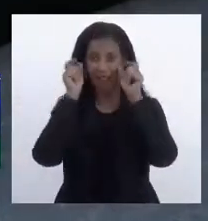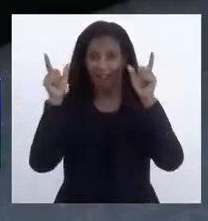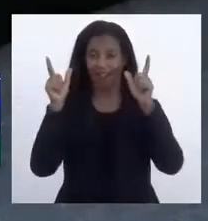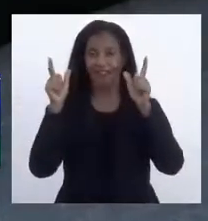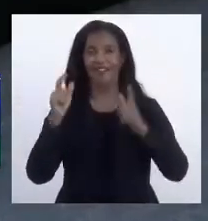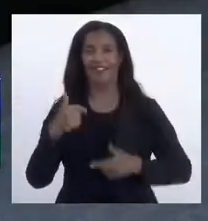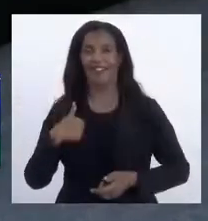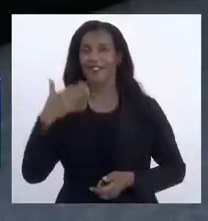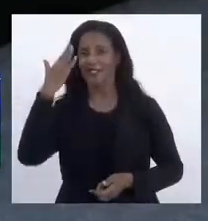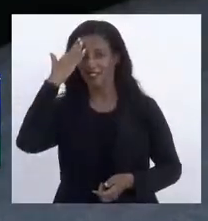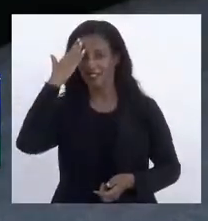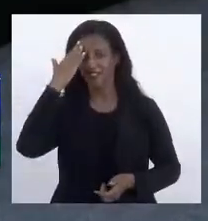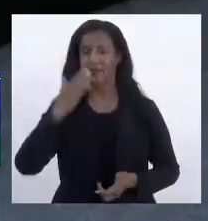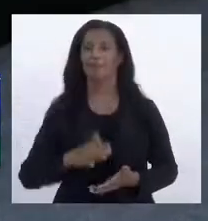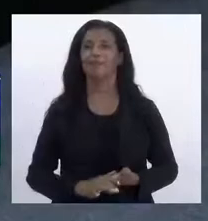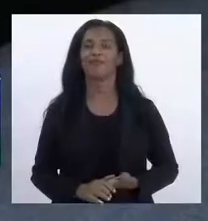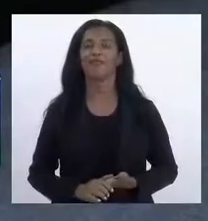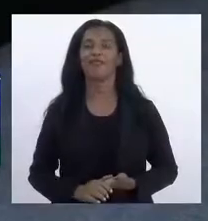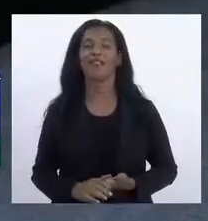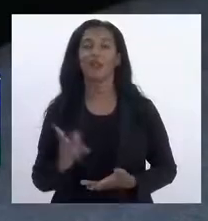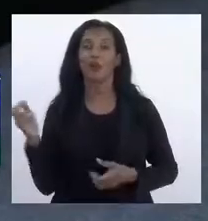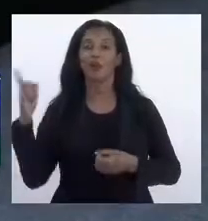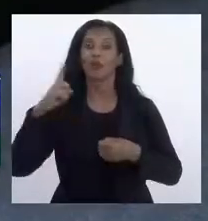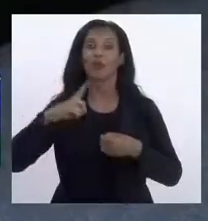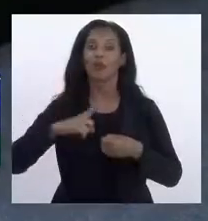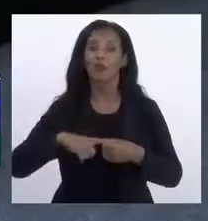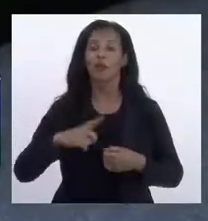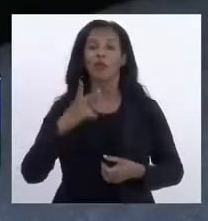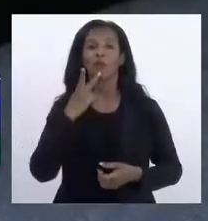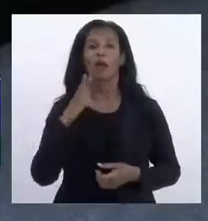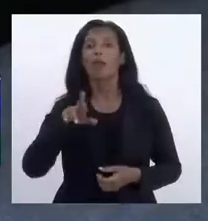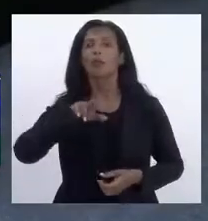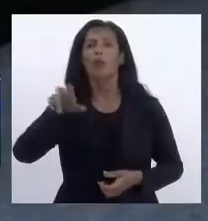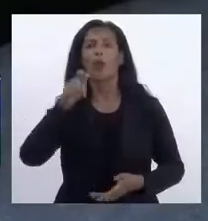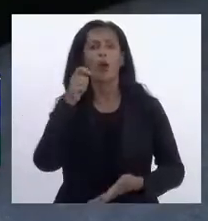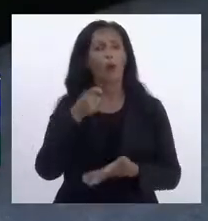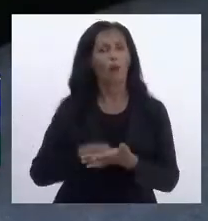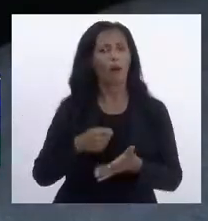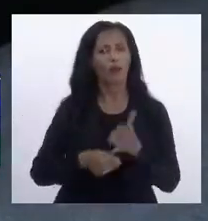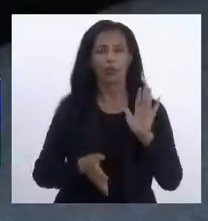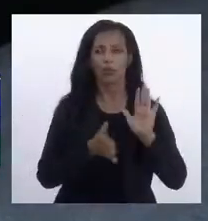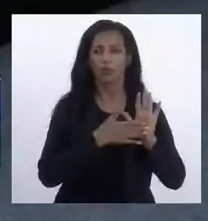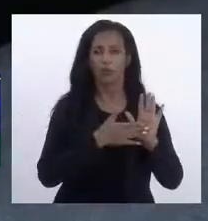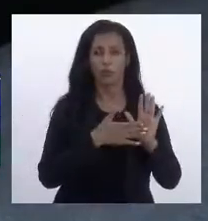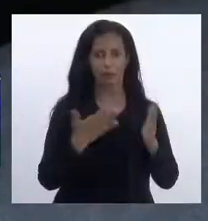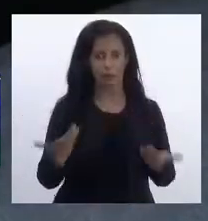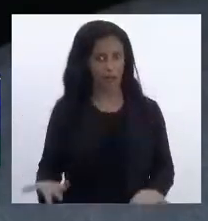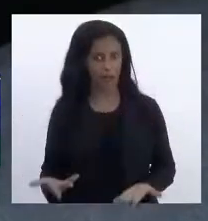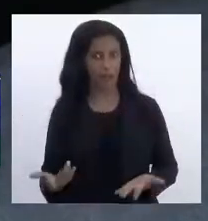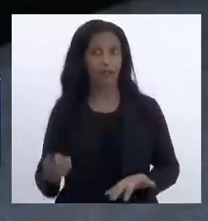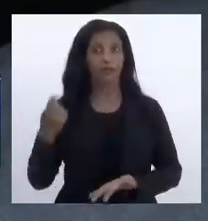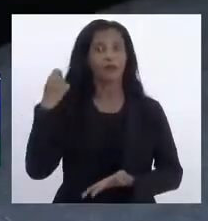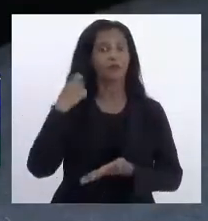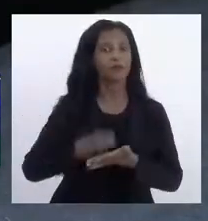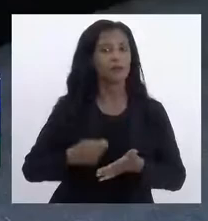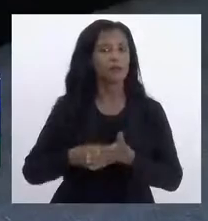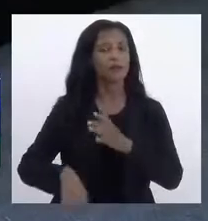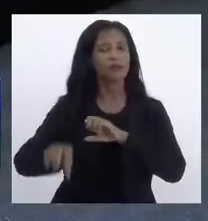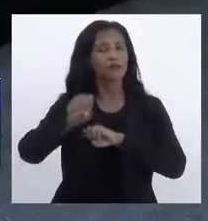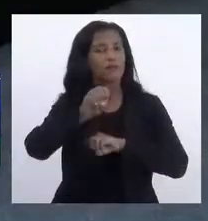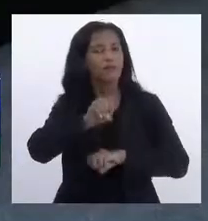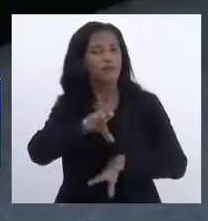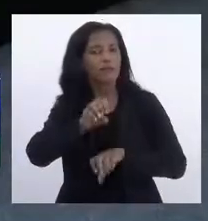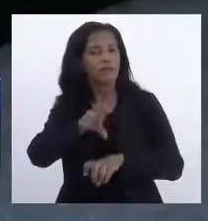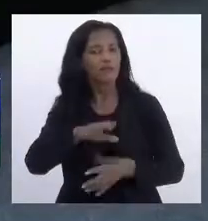para algo que eu já sabia, então retomando aqui para dizer que essa não é uma luta de mandato, essa é uma luta pela